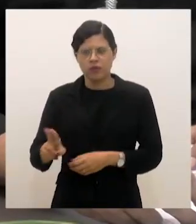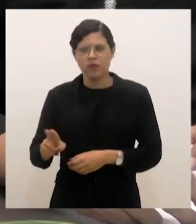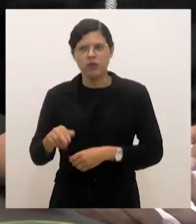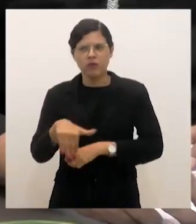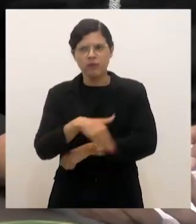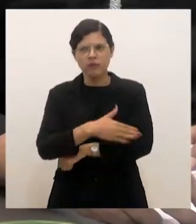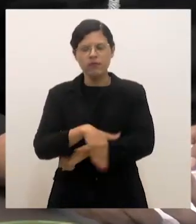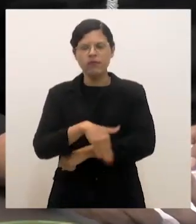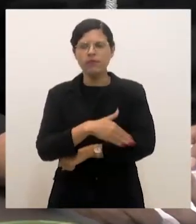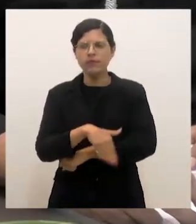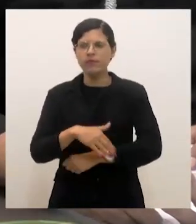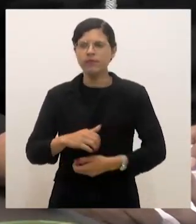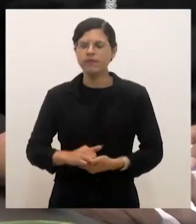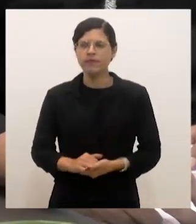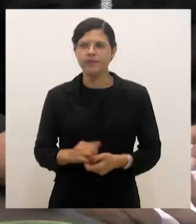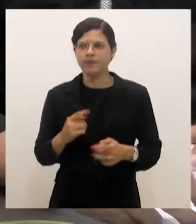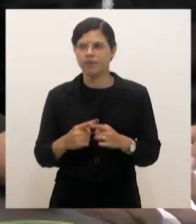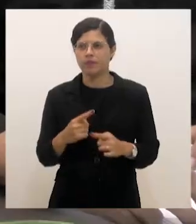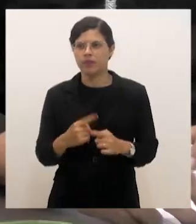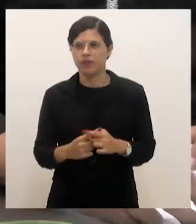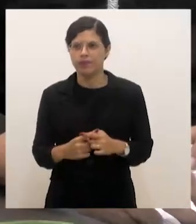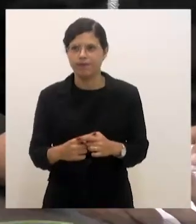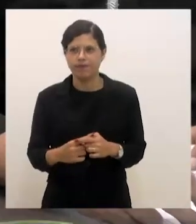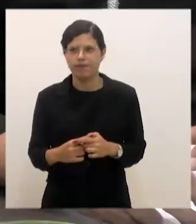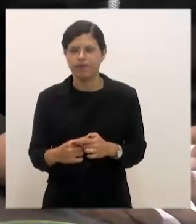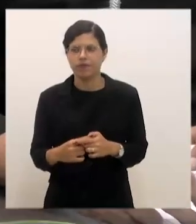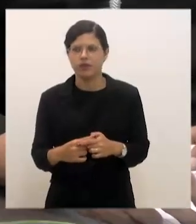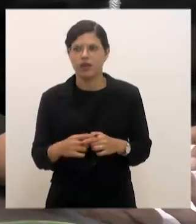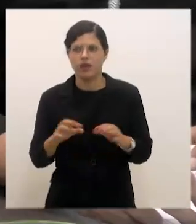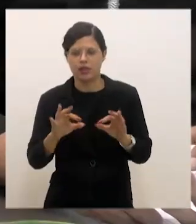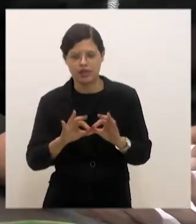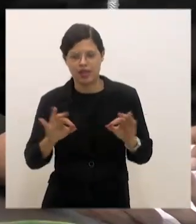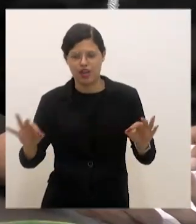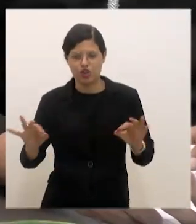logradoras, etc. Porque essa história de ficar dando nome a trecho,